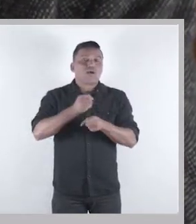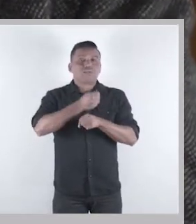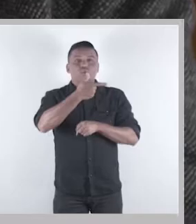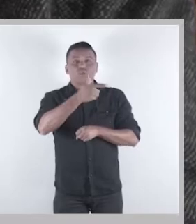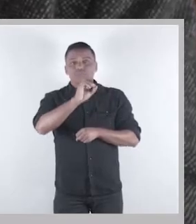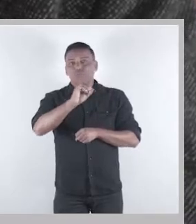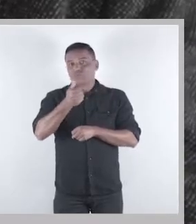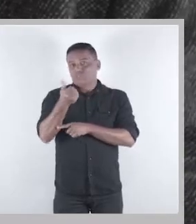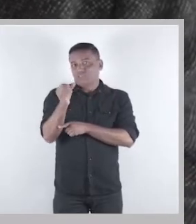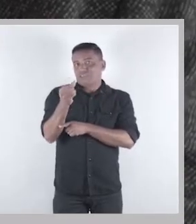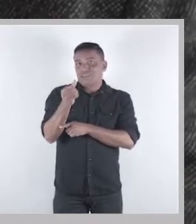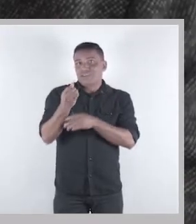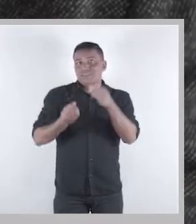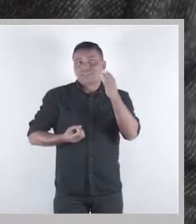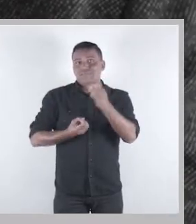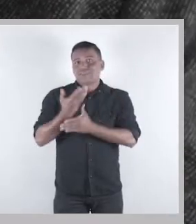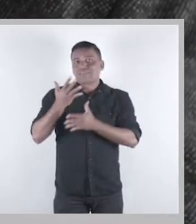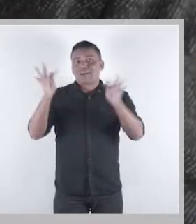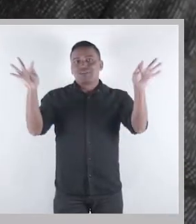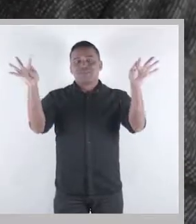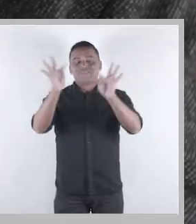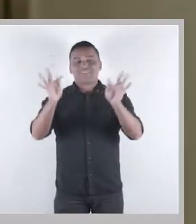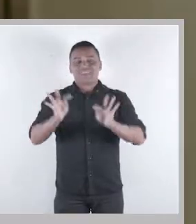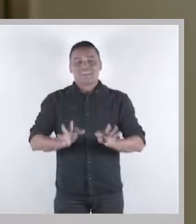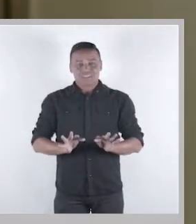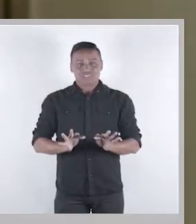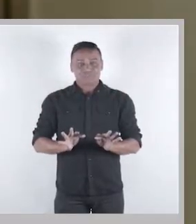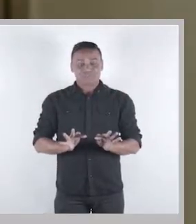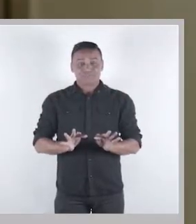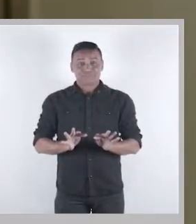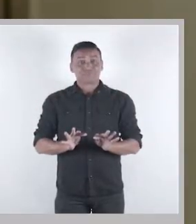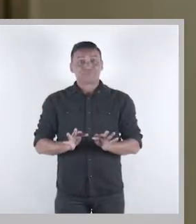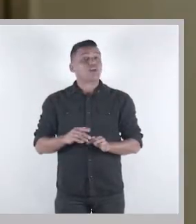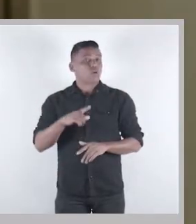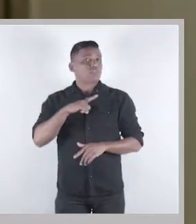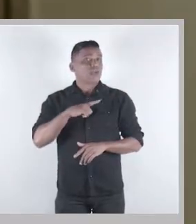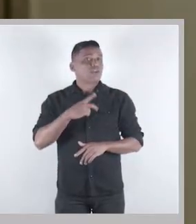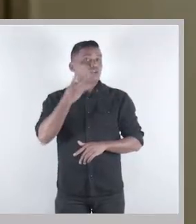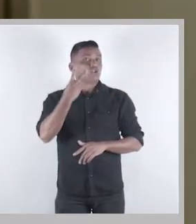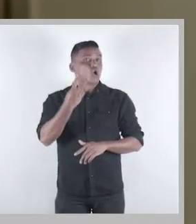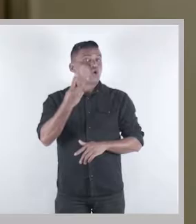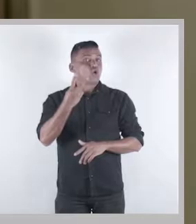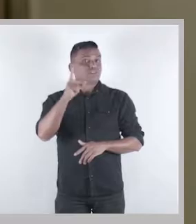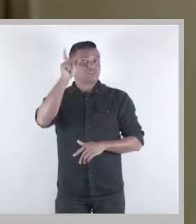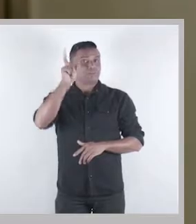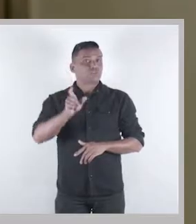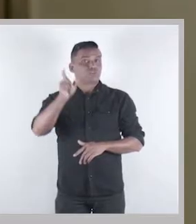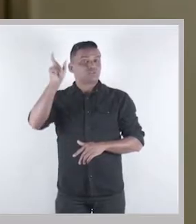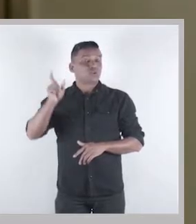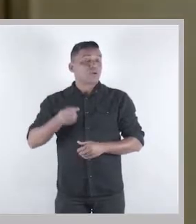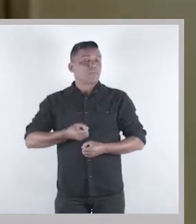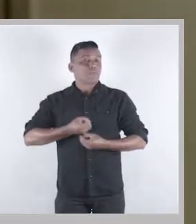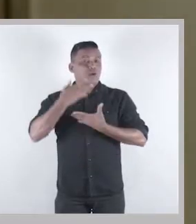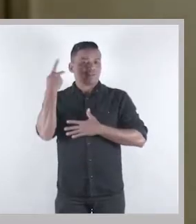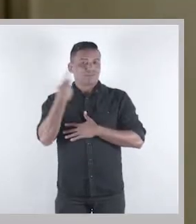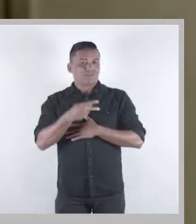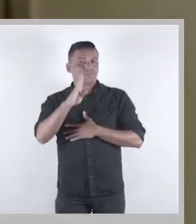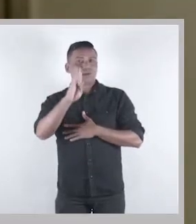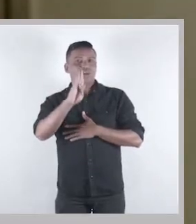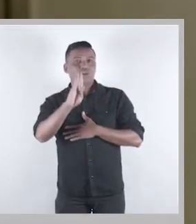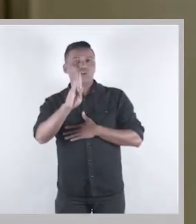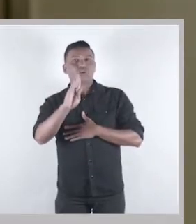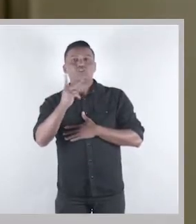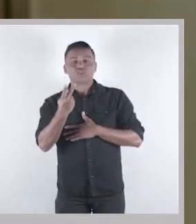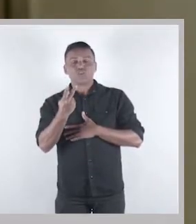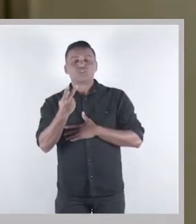nessa teologia tem dois poetas de Belo Horizonte um é o Bruno Brum e curioso Aí você fala o poeta de Belo Horizonte o Bruno já mora fora